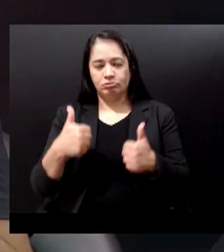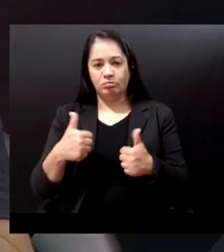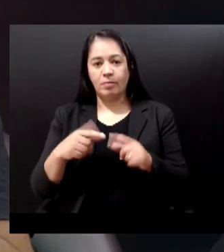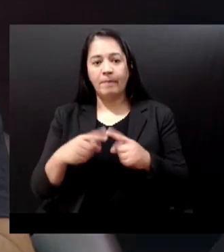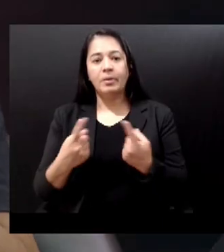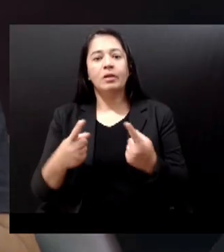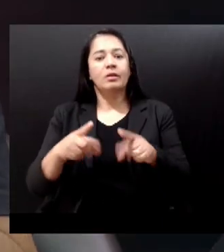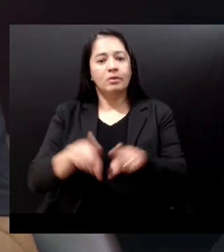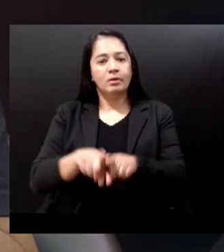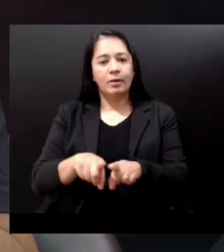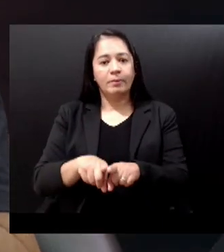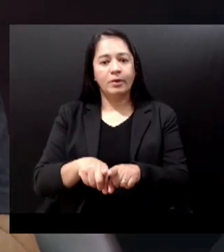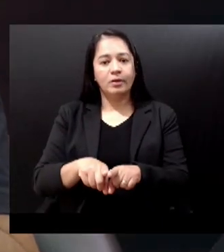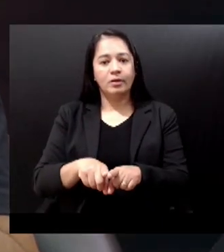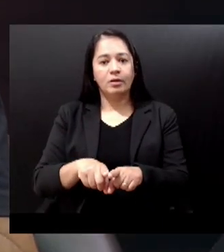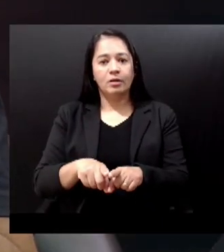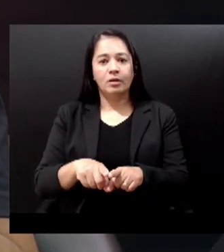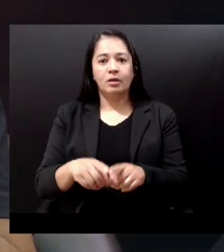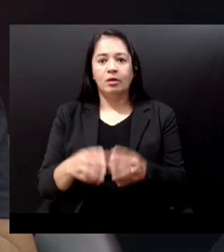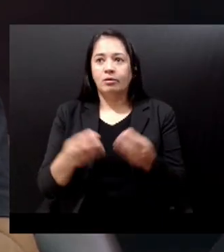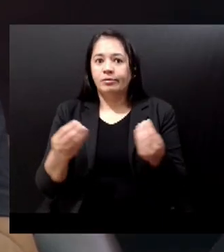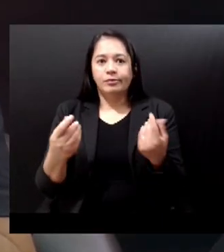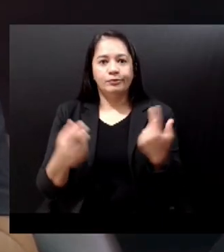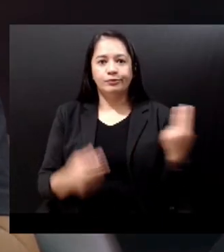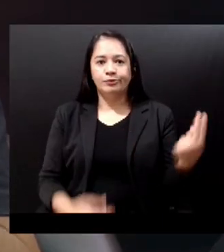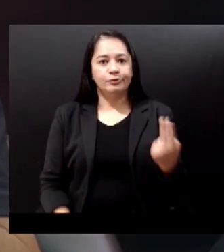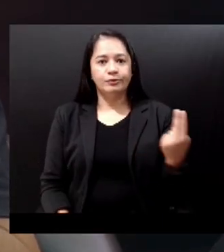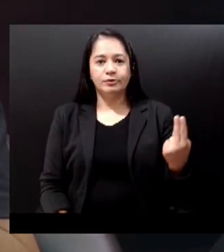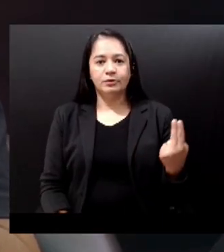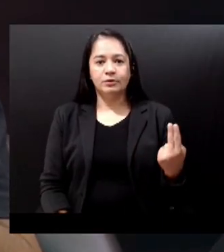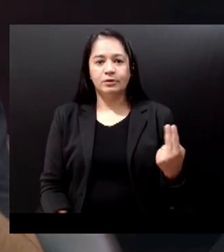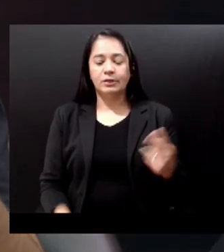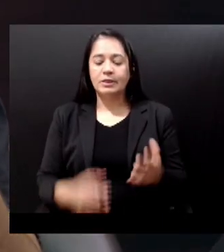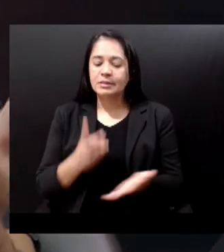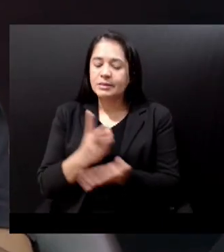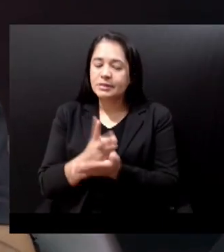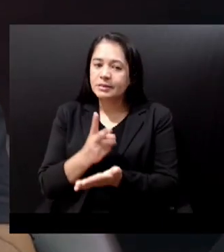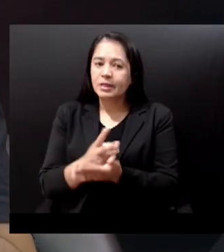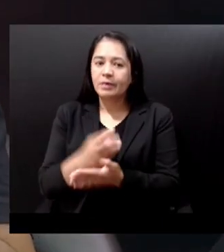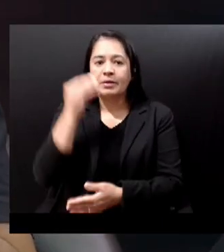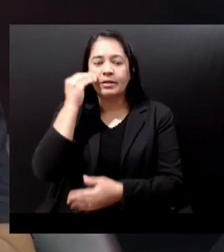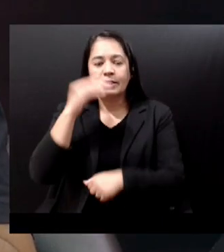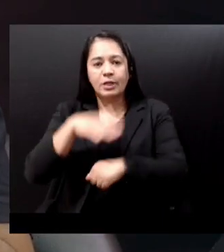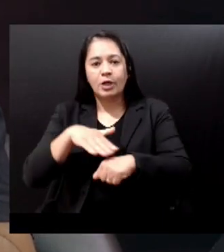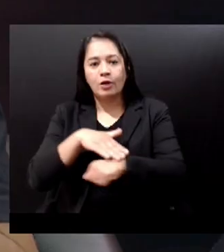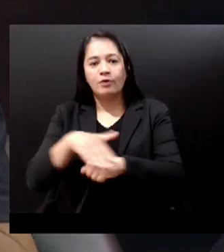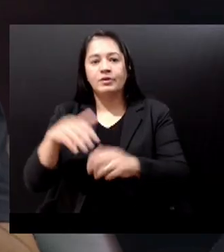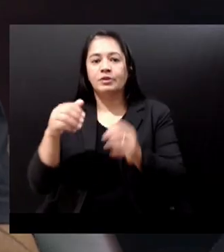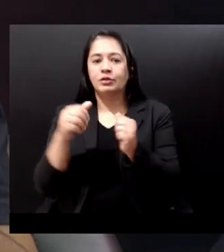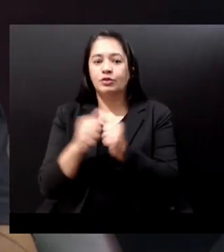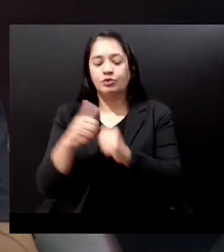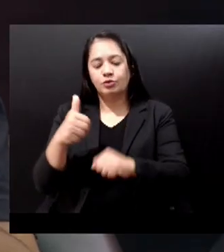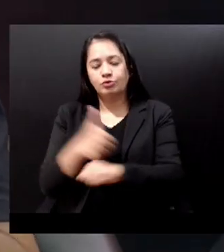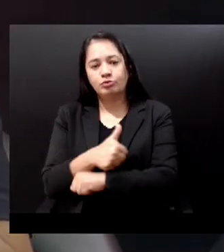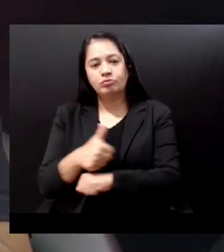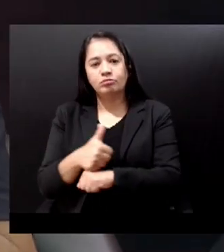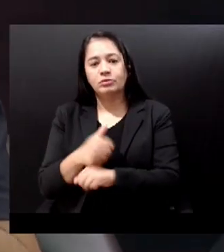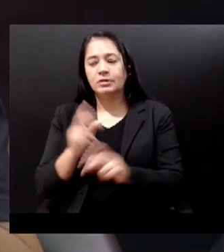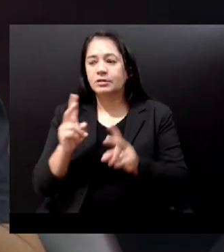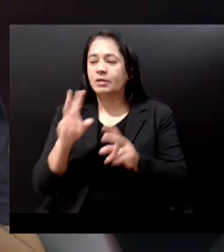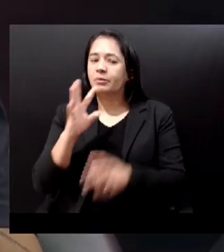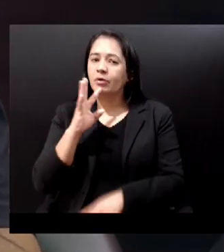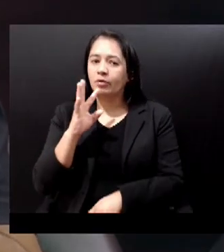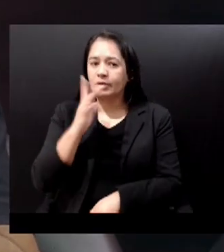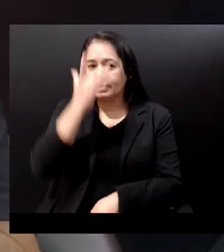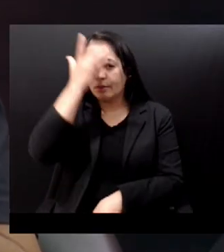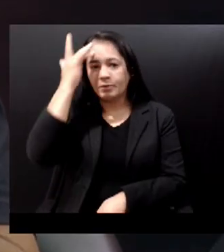tão ambiciosa. Uhum, Então, sempre tentar conversar com algum profissional ou buscar alguma dica. Você sempre vai conhecer alguém que trabalha na